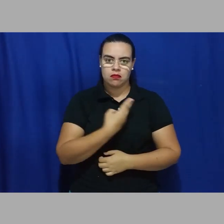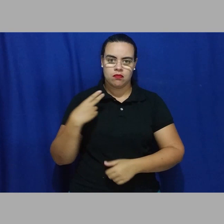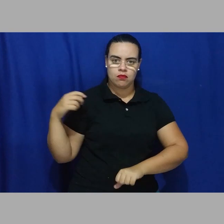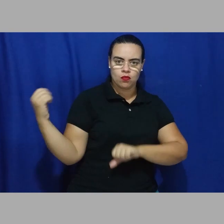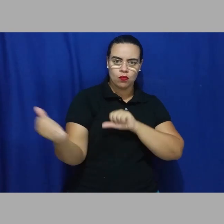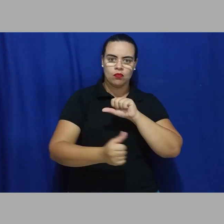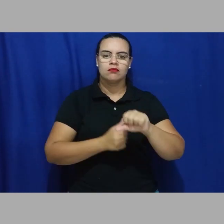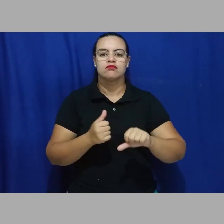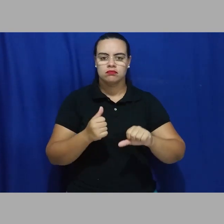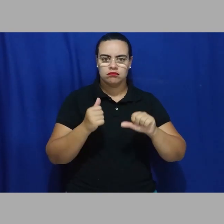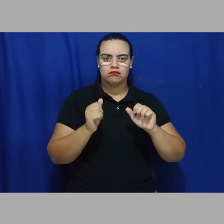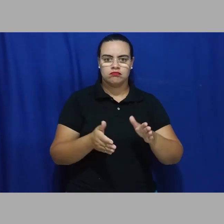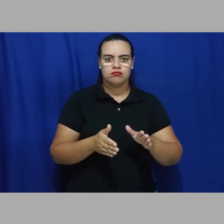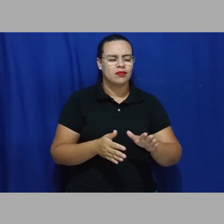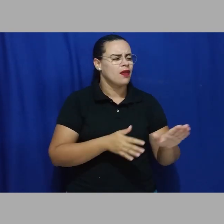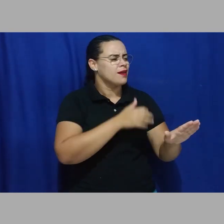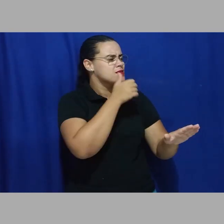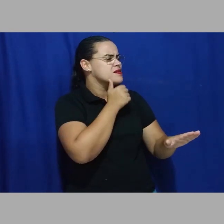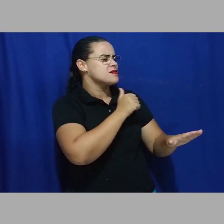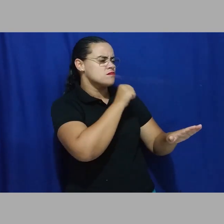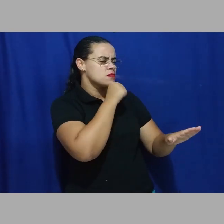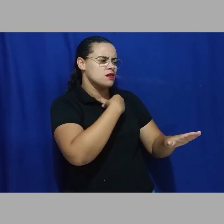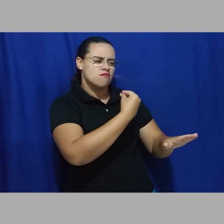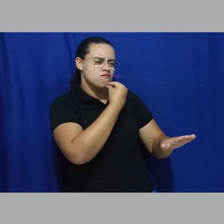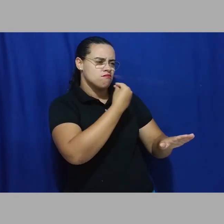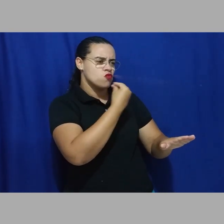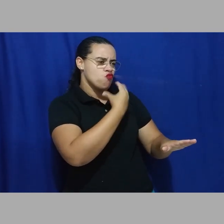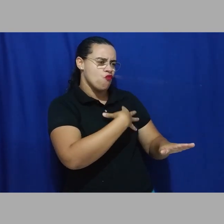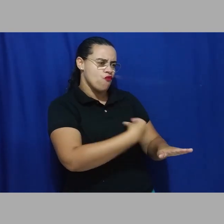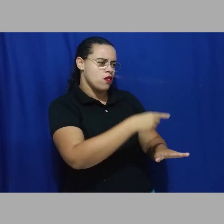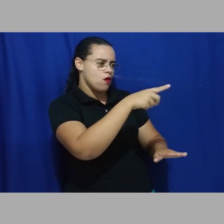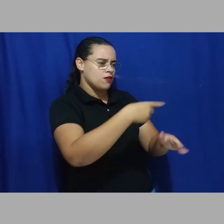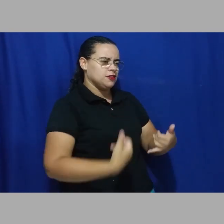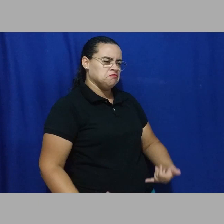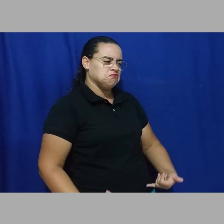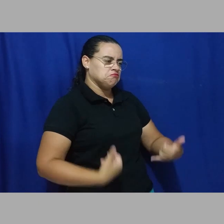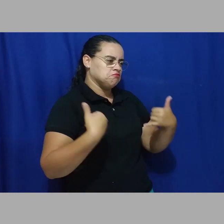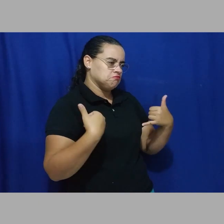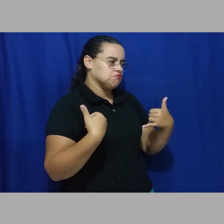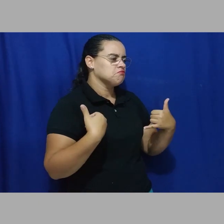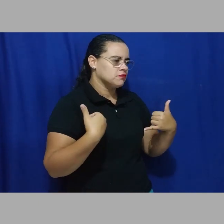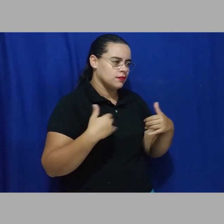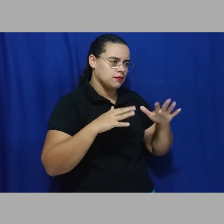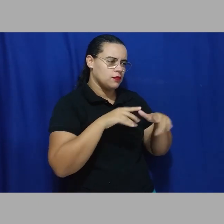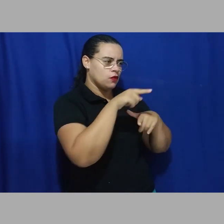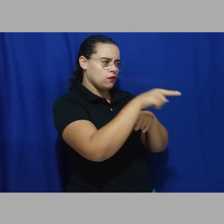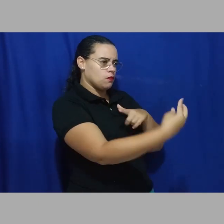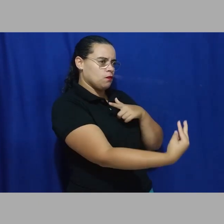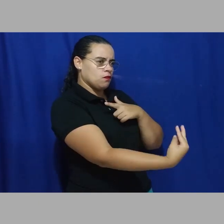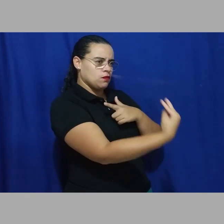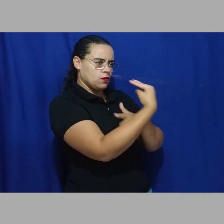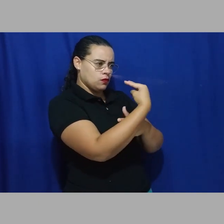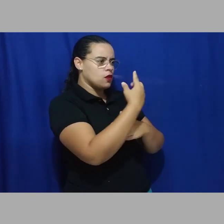mãe, queria ter sido um filho que te desse orgulho, ainda que a senhora me veja como sua